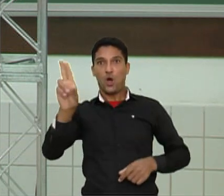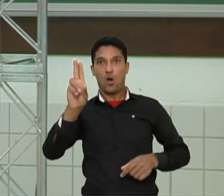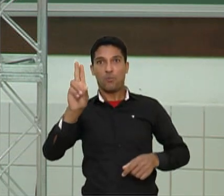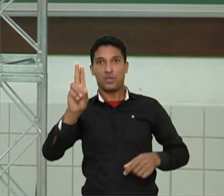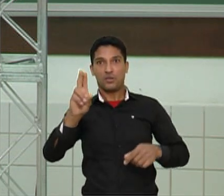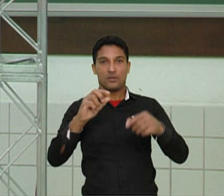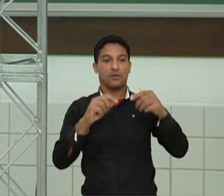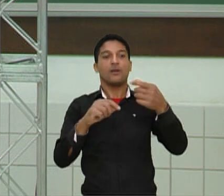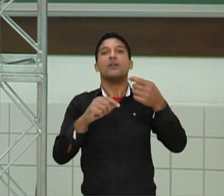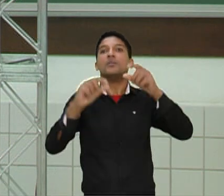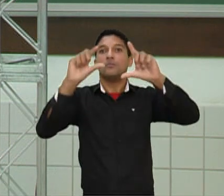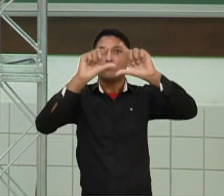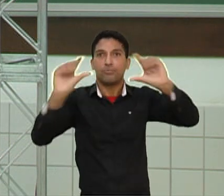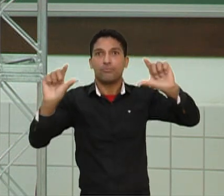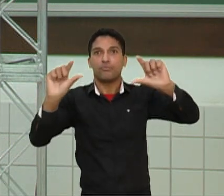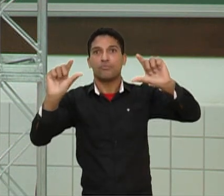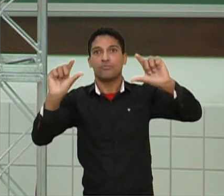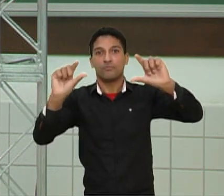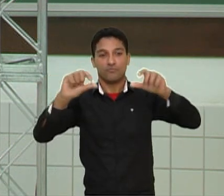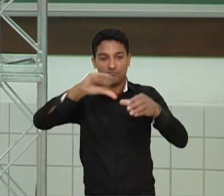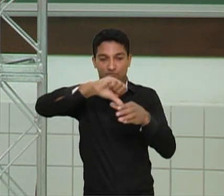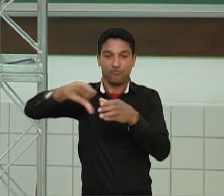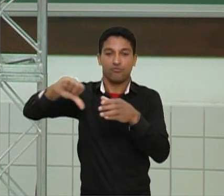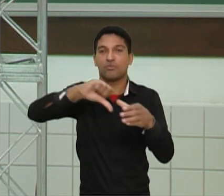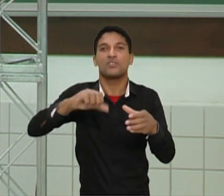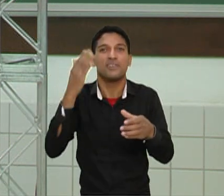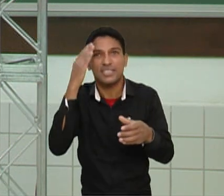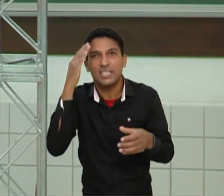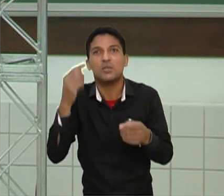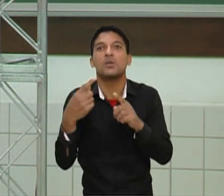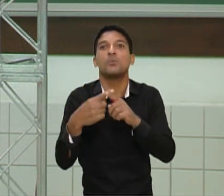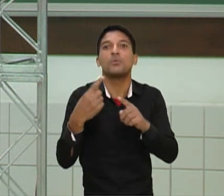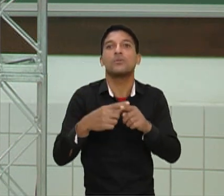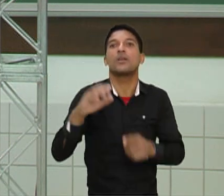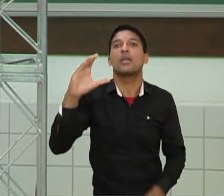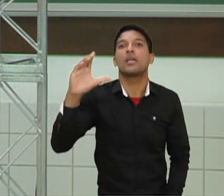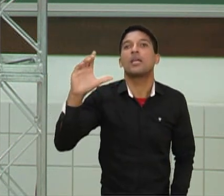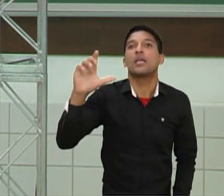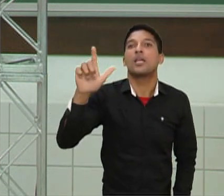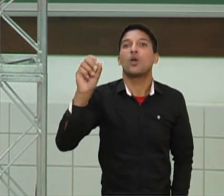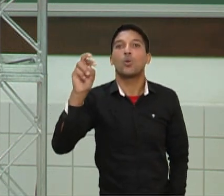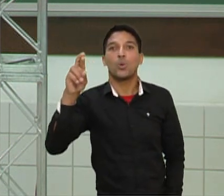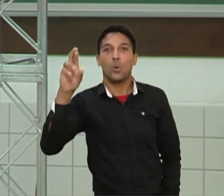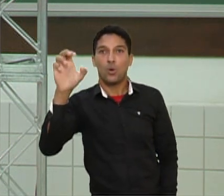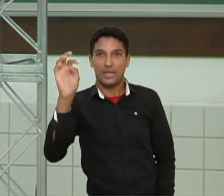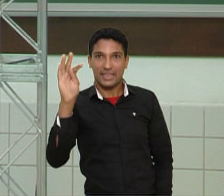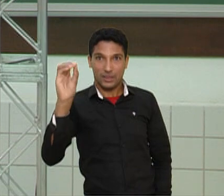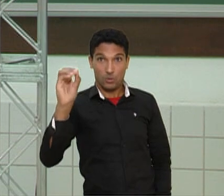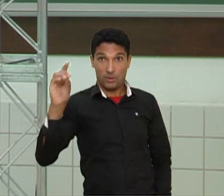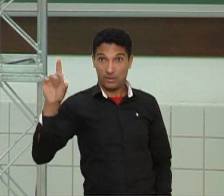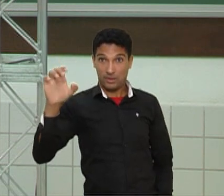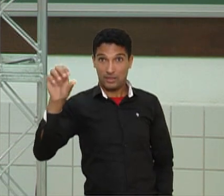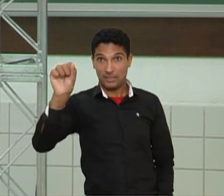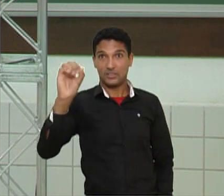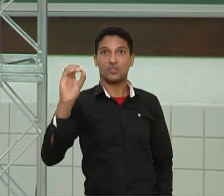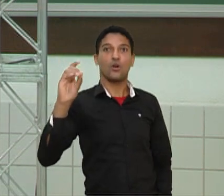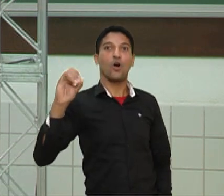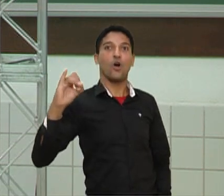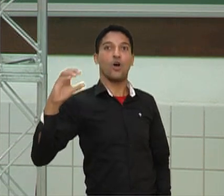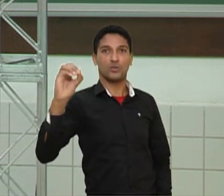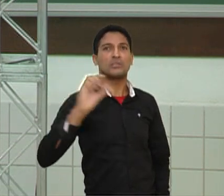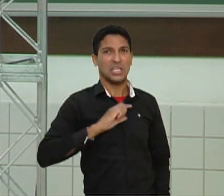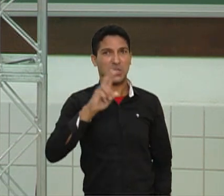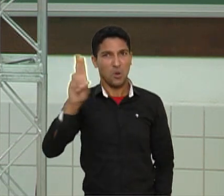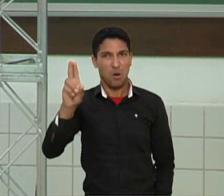a partir de agora por que o cloreto de sódio realmente tem esse nome, por que nós chamamos o ácido sulfúrico